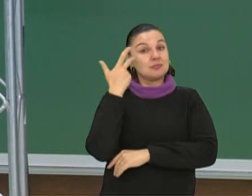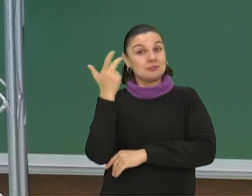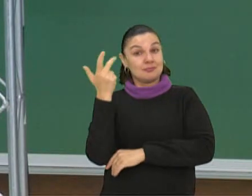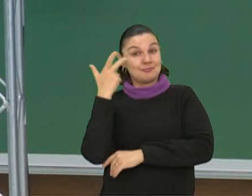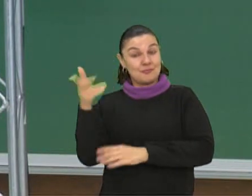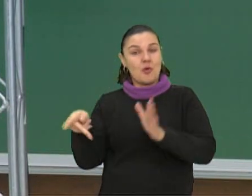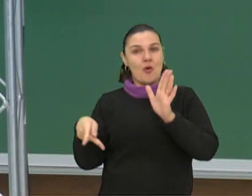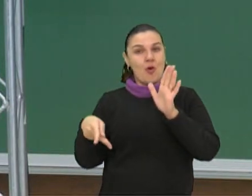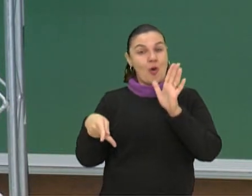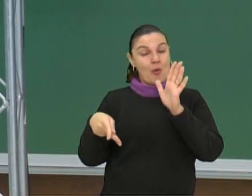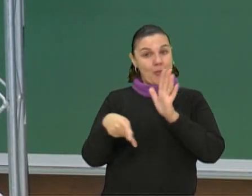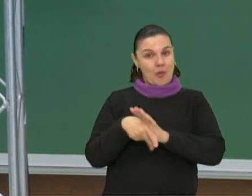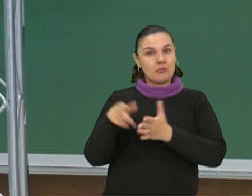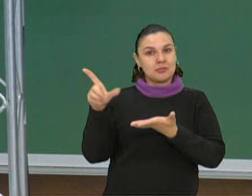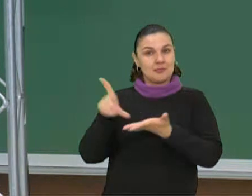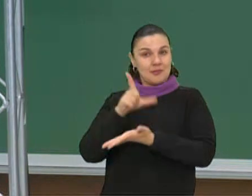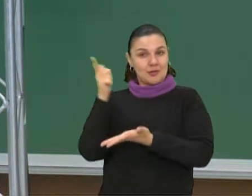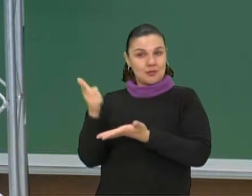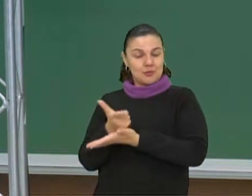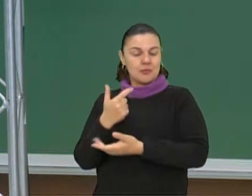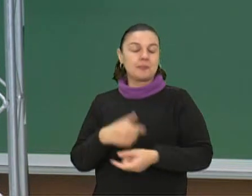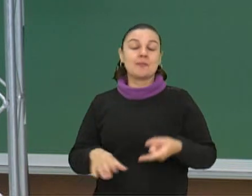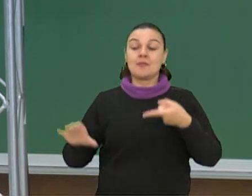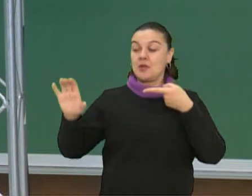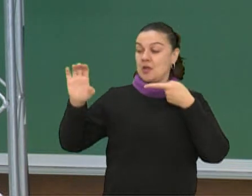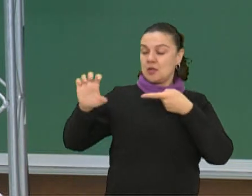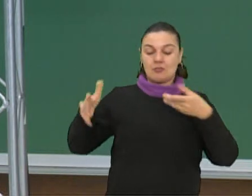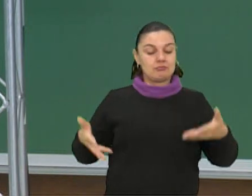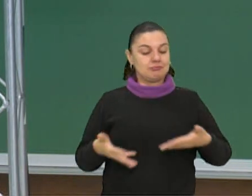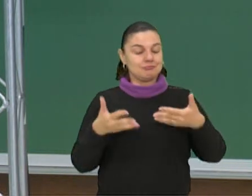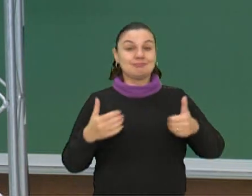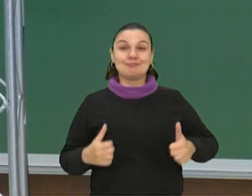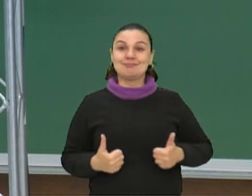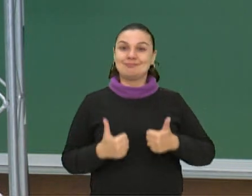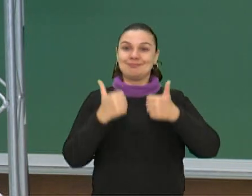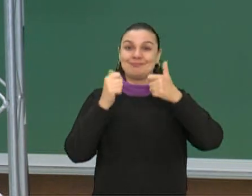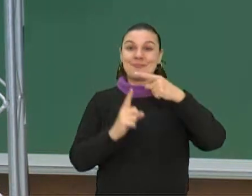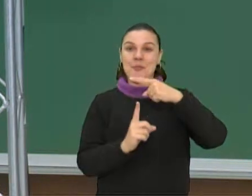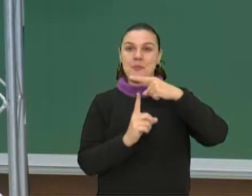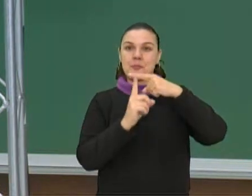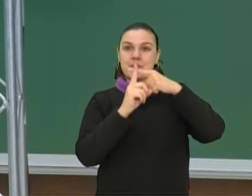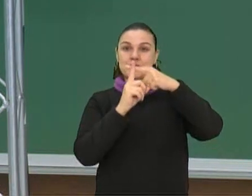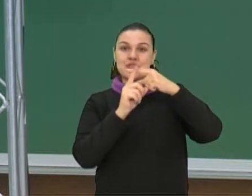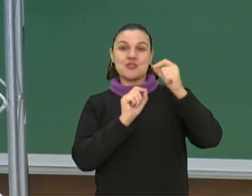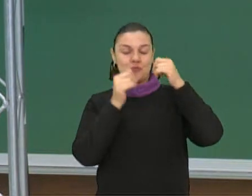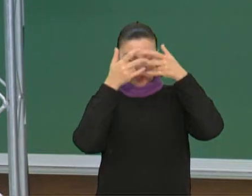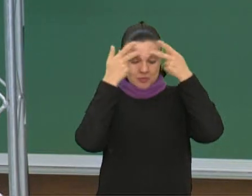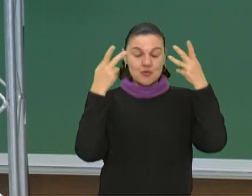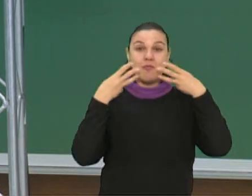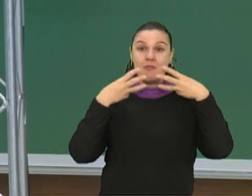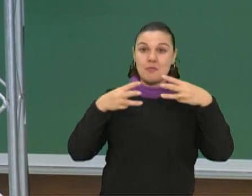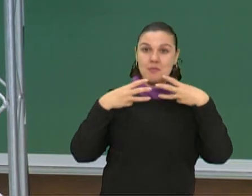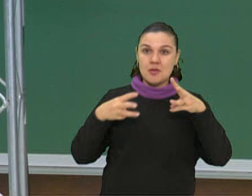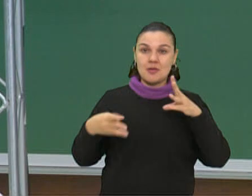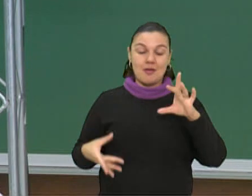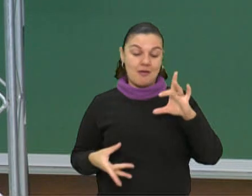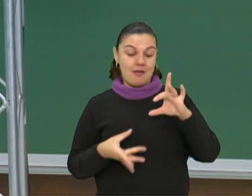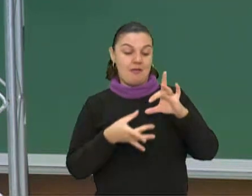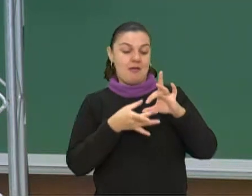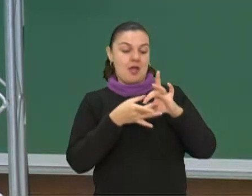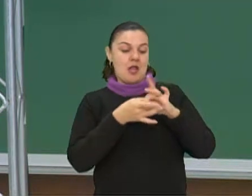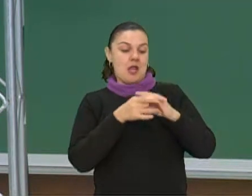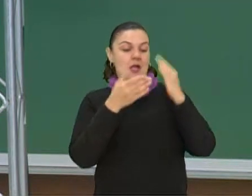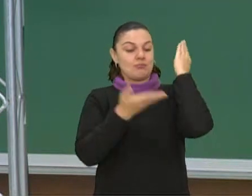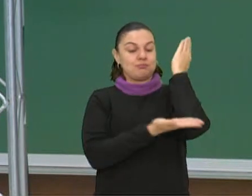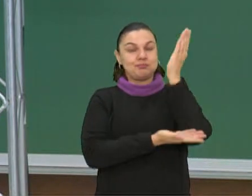E. Construir uma imagem positiva do anunciante ao associar a exploração alegadamente